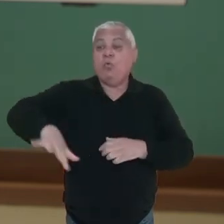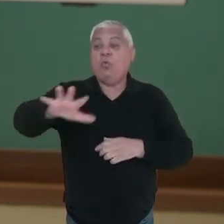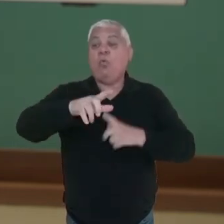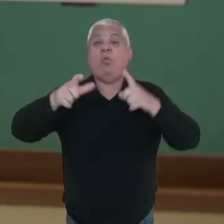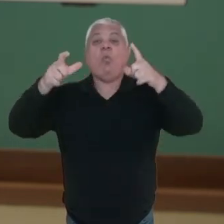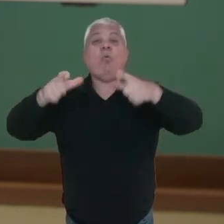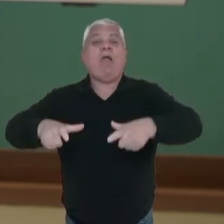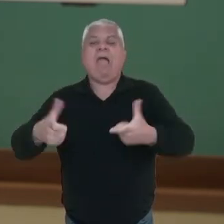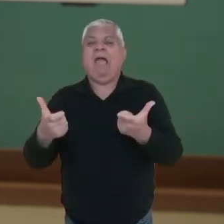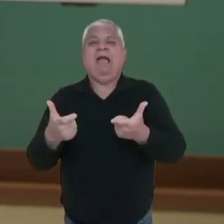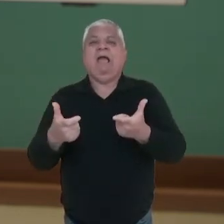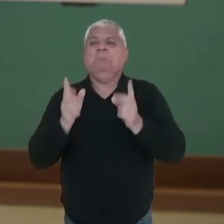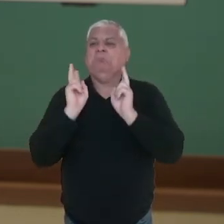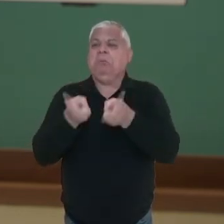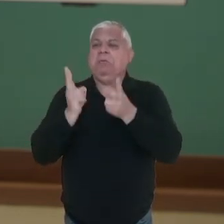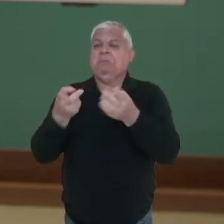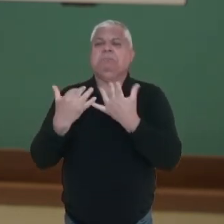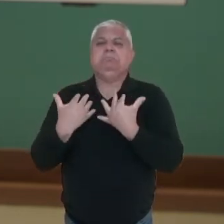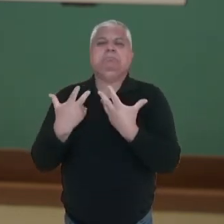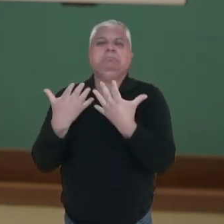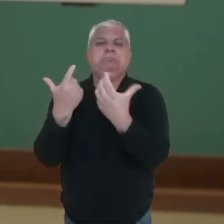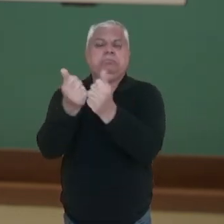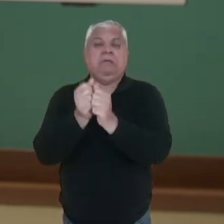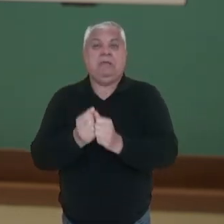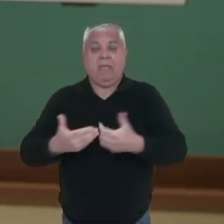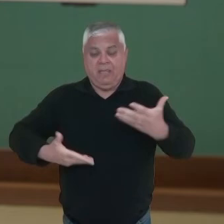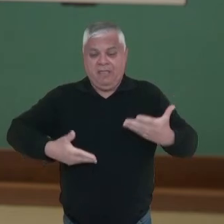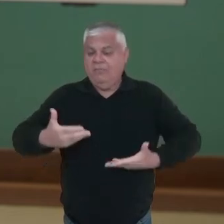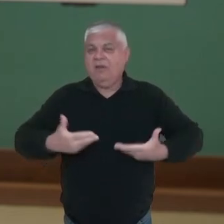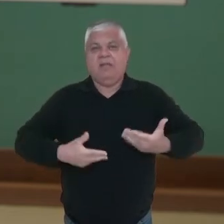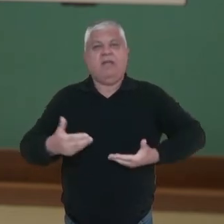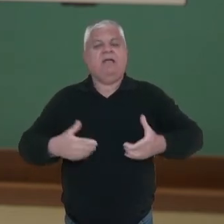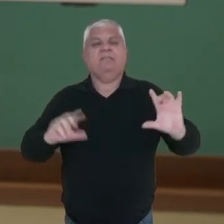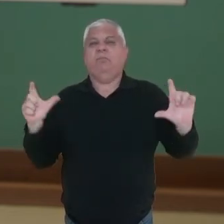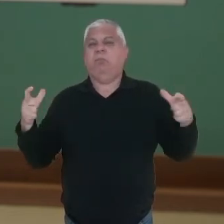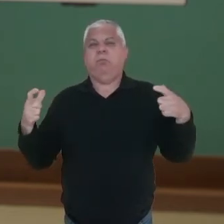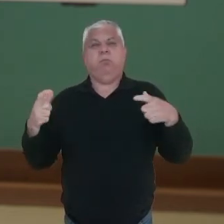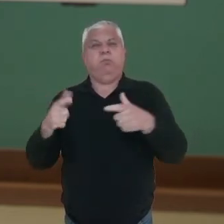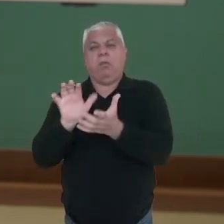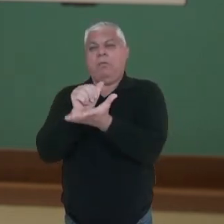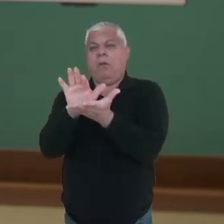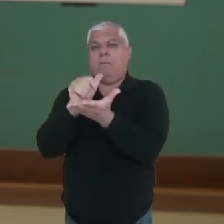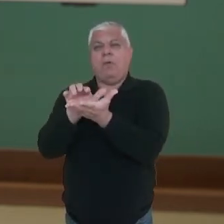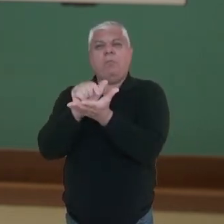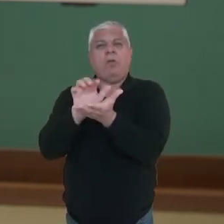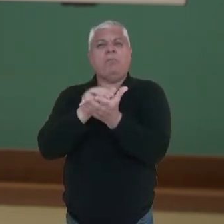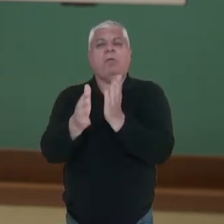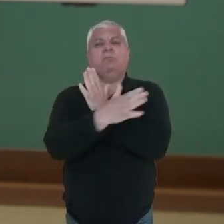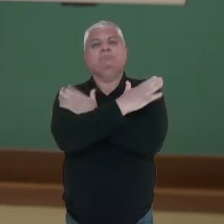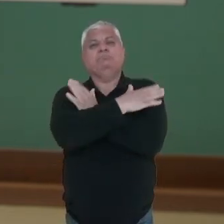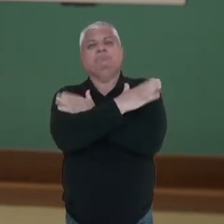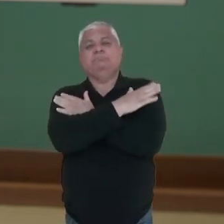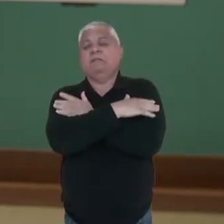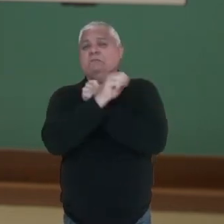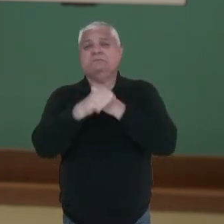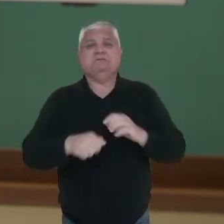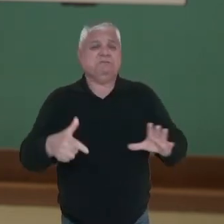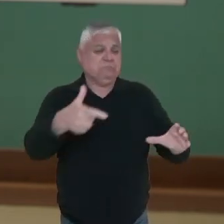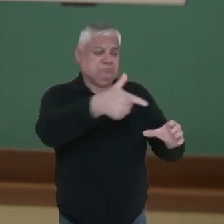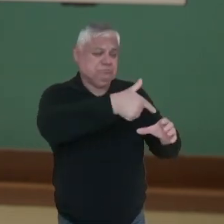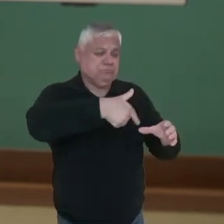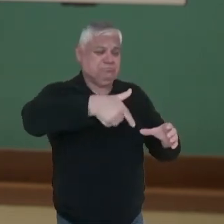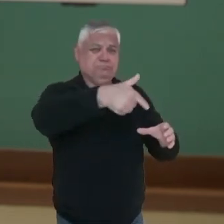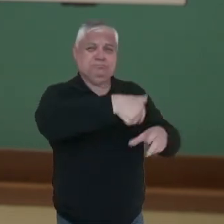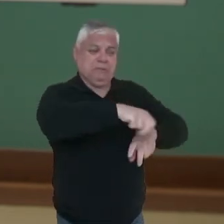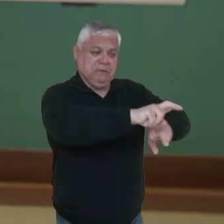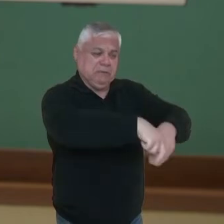que estão cuidando o tempo todo, vendo se tem pragas ou faltando nutriente, regando, por exemplo, E aí,